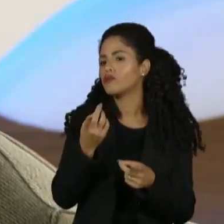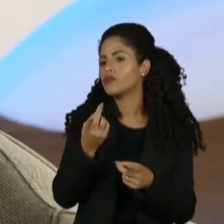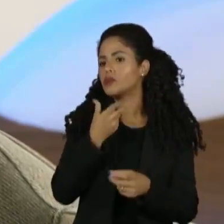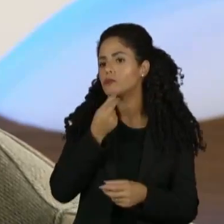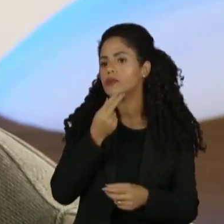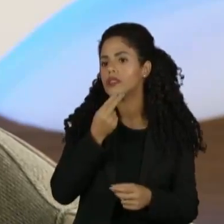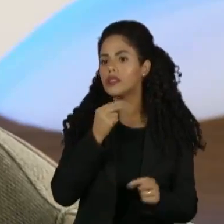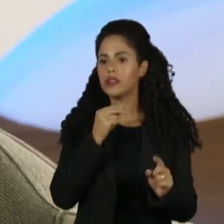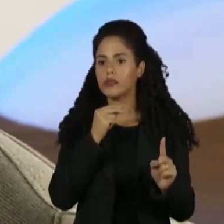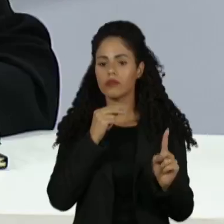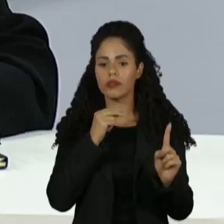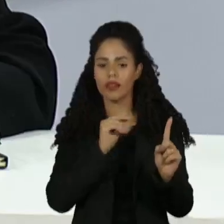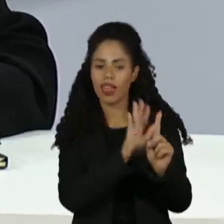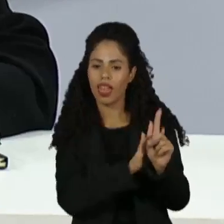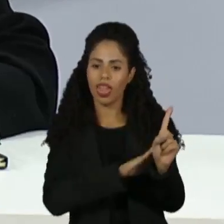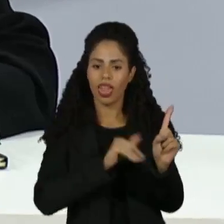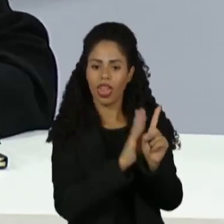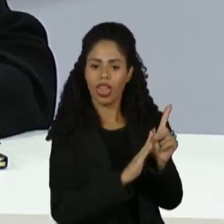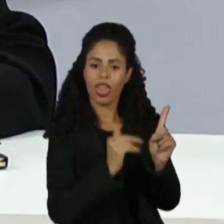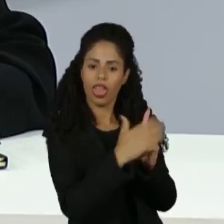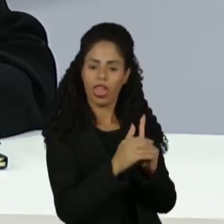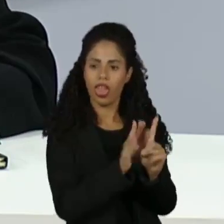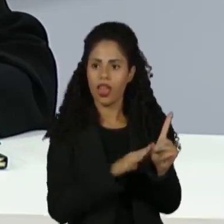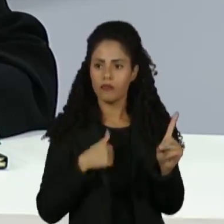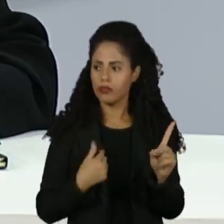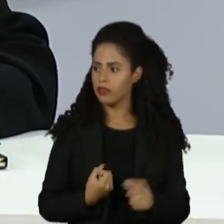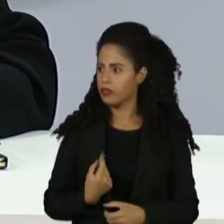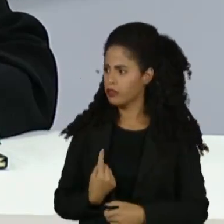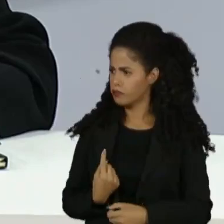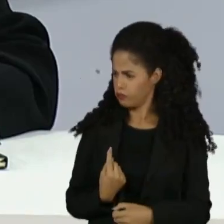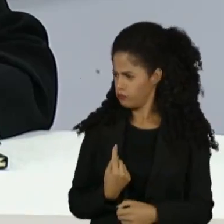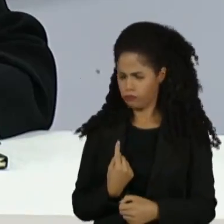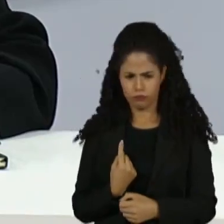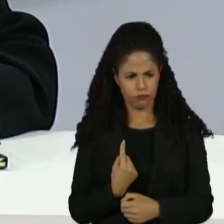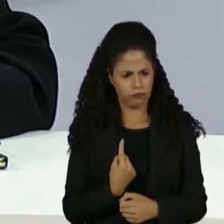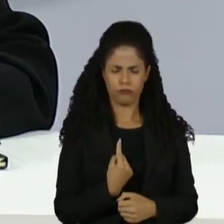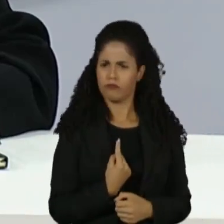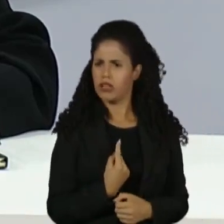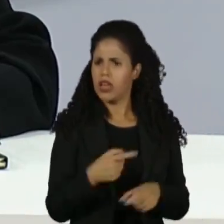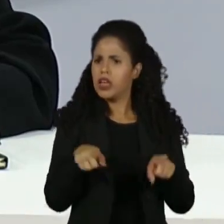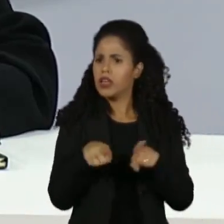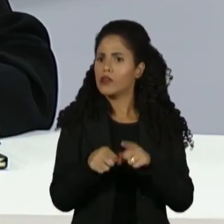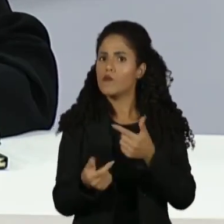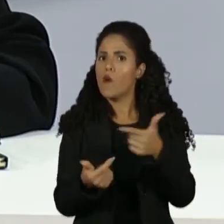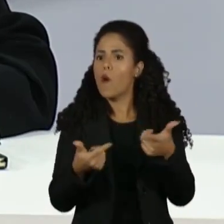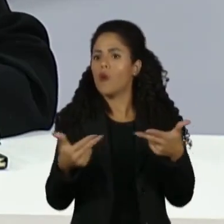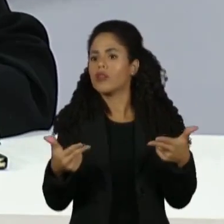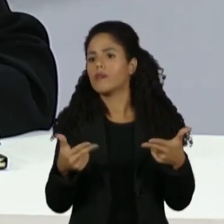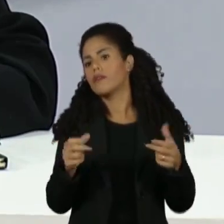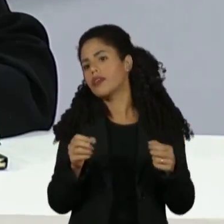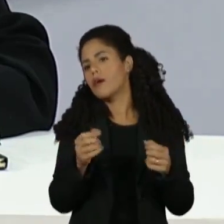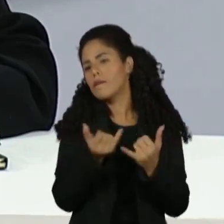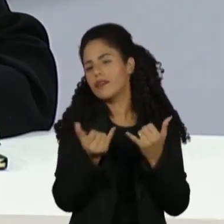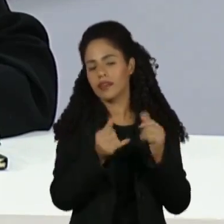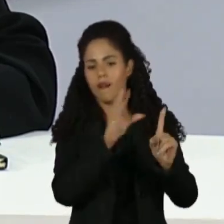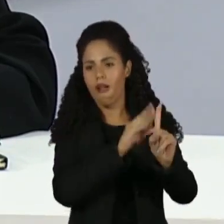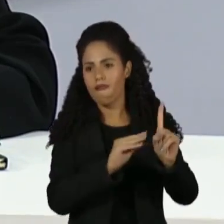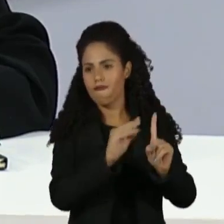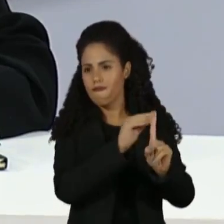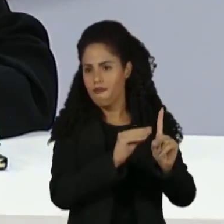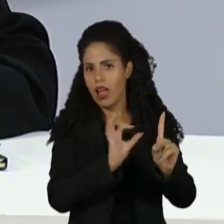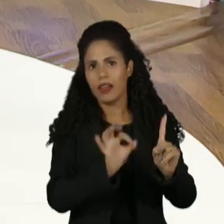você estava posando para a foto e que você também ali ficou meio sem reação. Um outro episódio também de assédio sexual. Esse foi